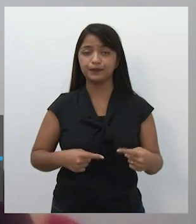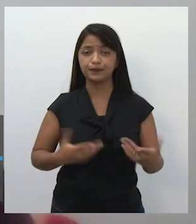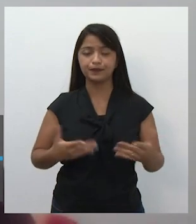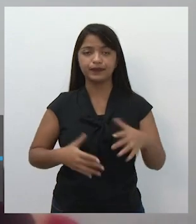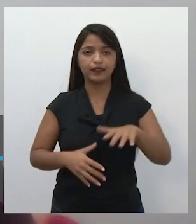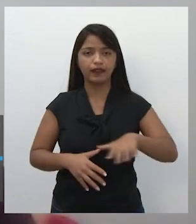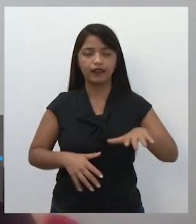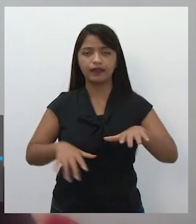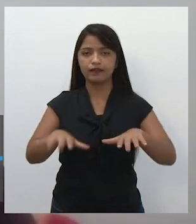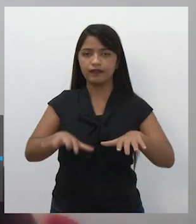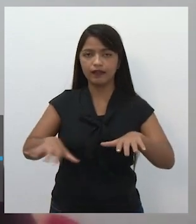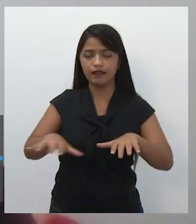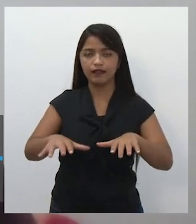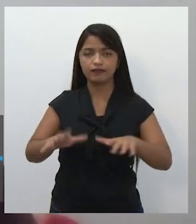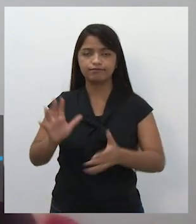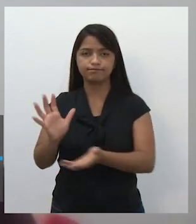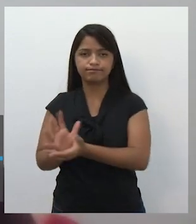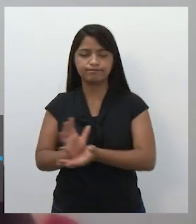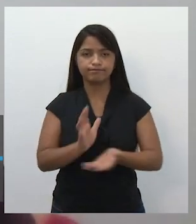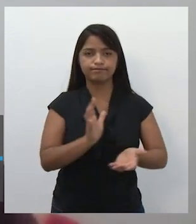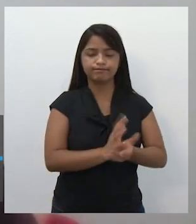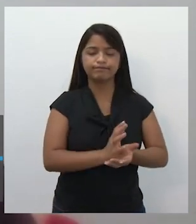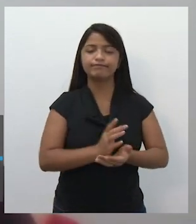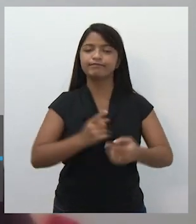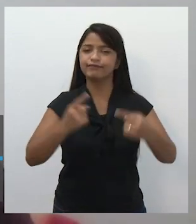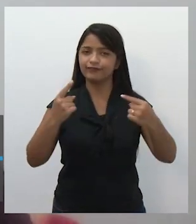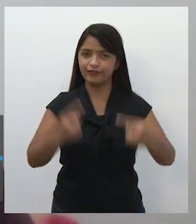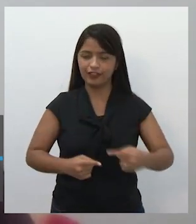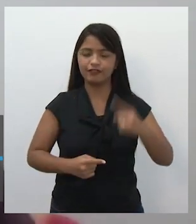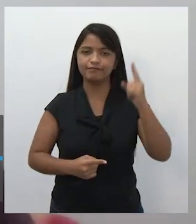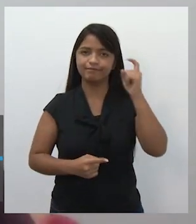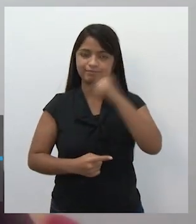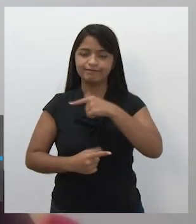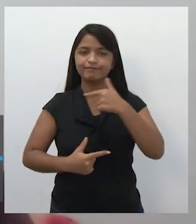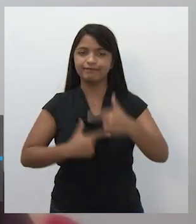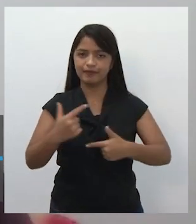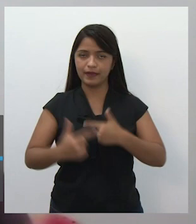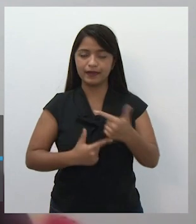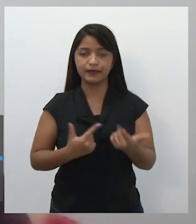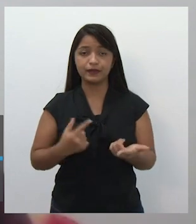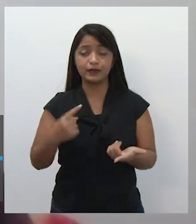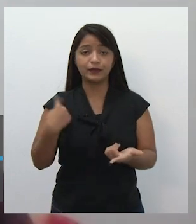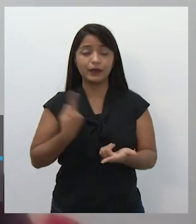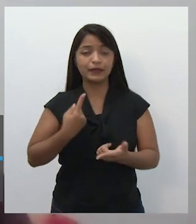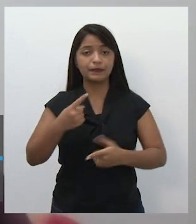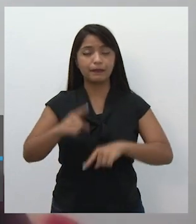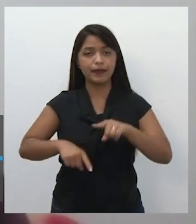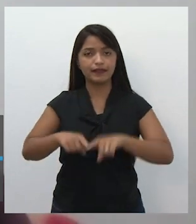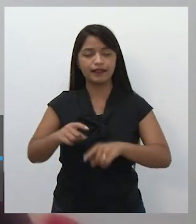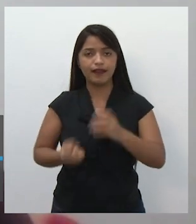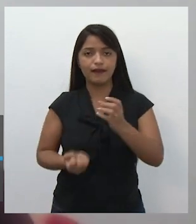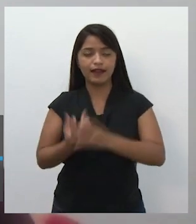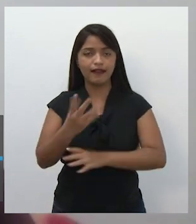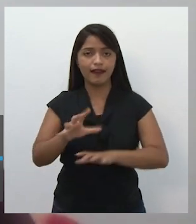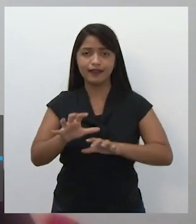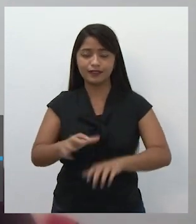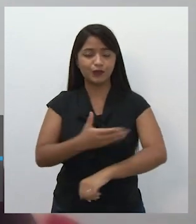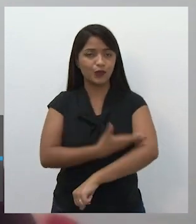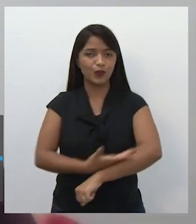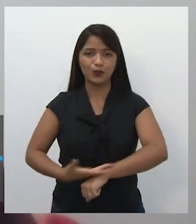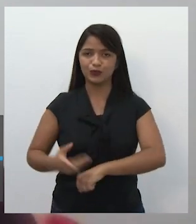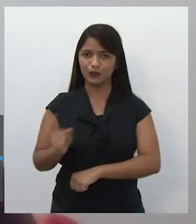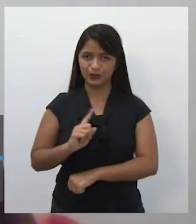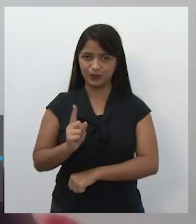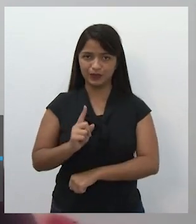é um grande desafio, porque a gente não está acostumado a construir materiais a partir disso, né? Então, a gente vai apresentar para vocês um pouquinho como é que ocorreu